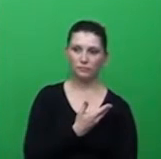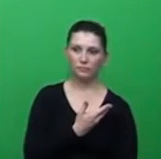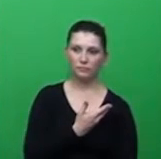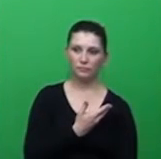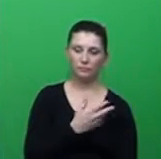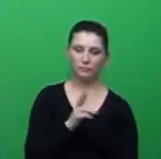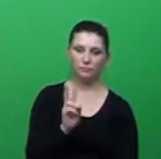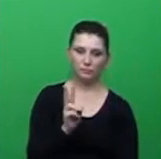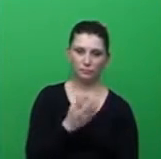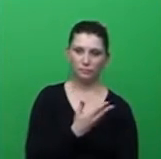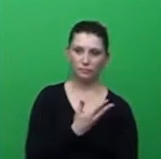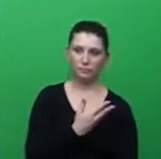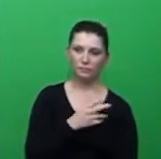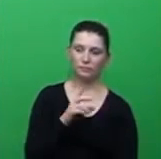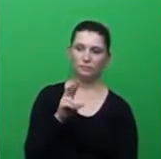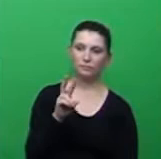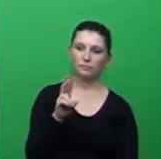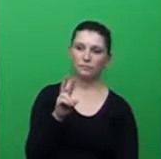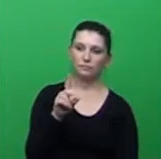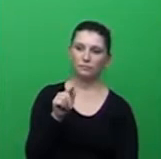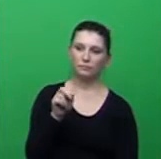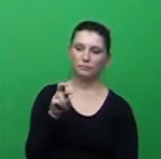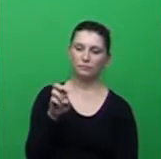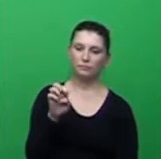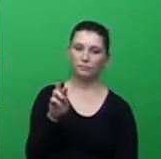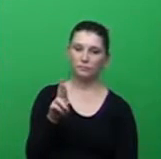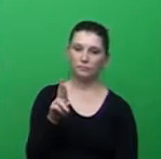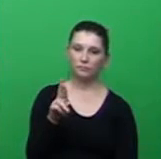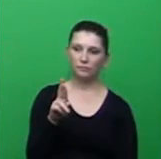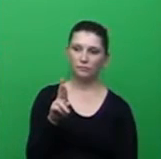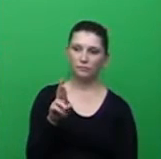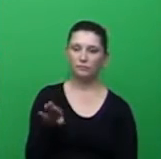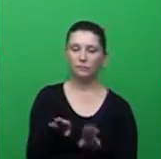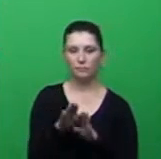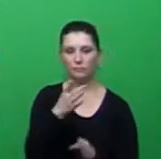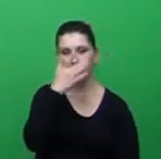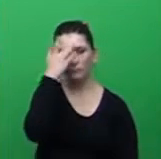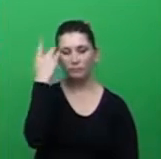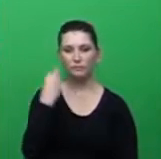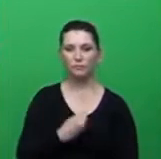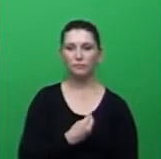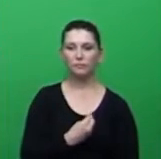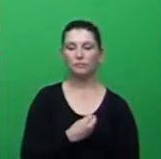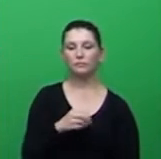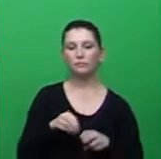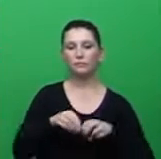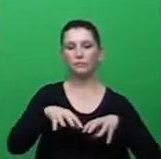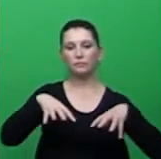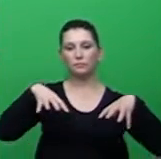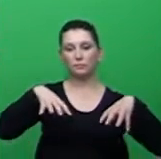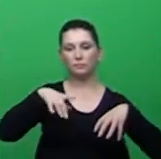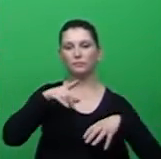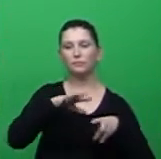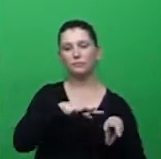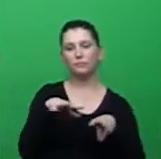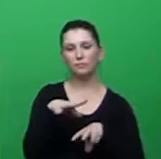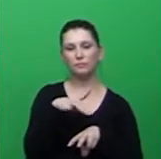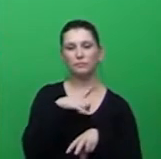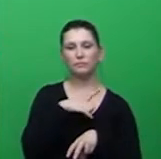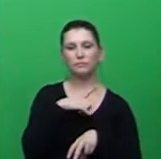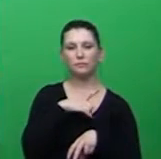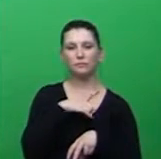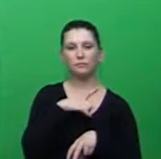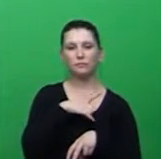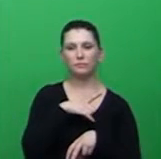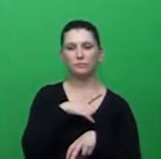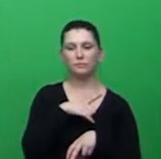Wagner Pizzetti, em seu nome, saudar a todos os presentes. Senhor presidente, na semana passada nós tivemos aqui o Júlio